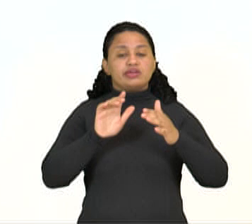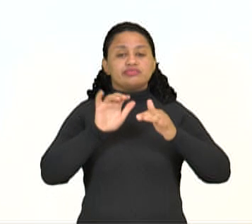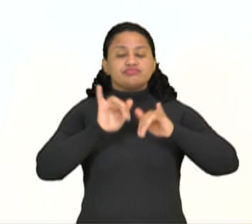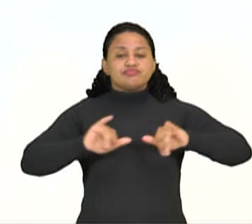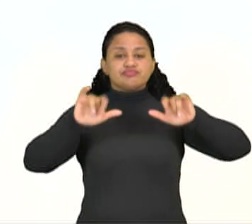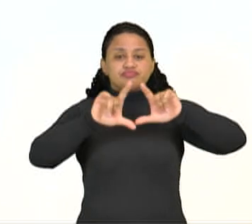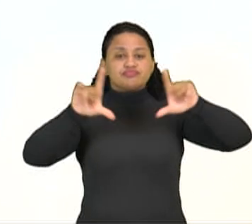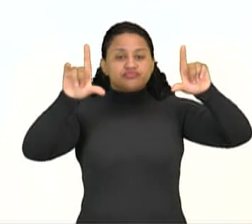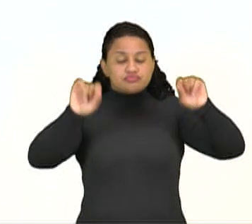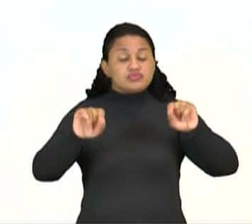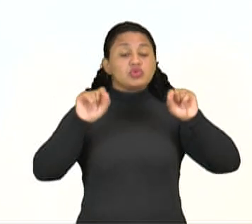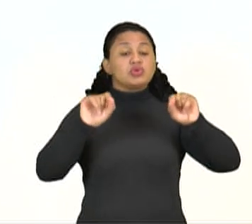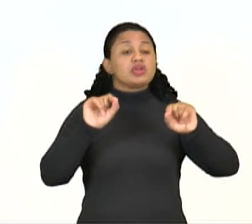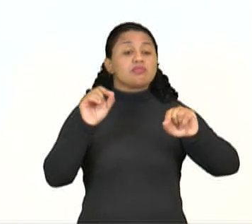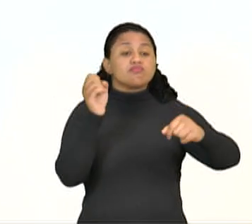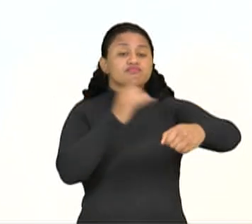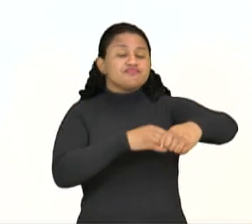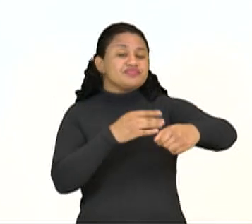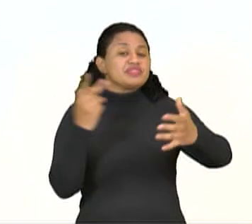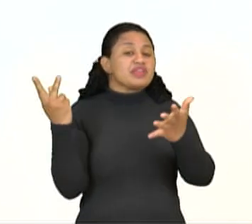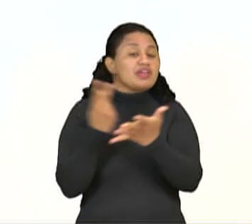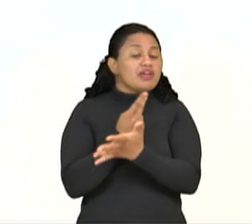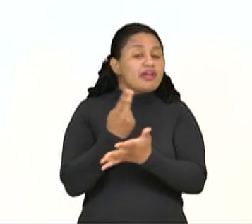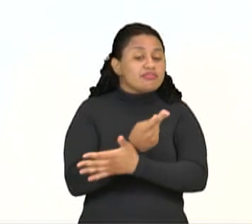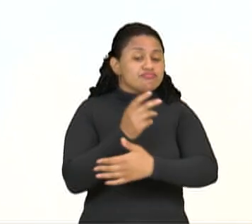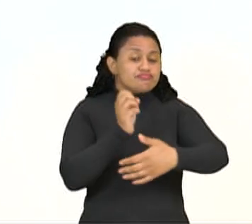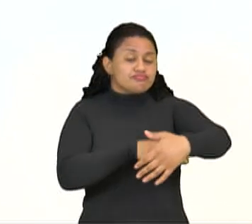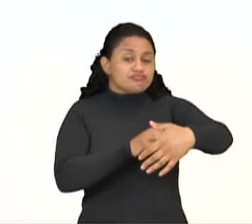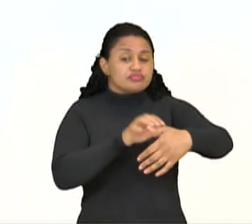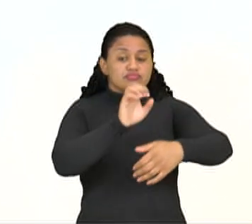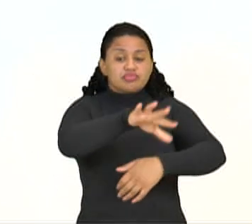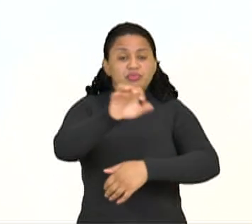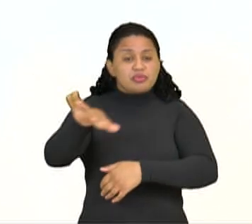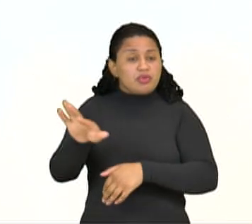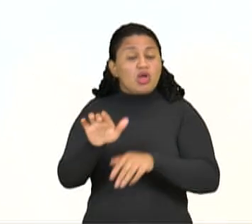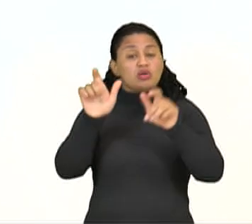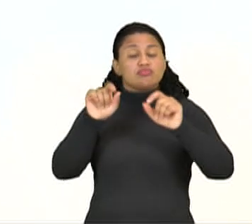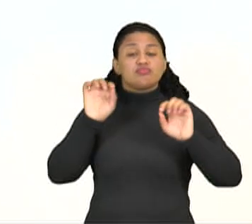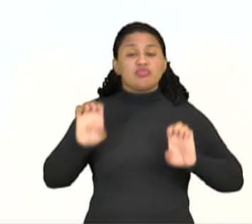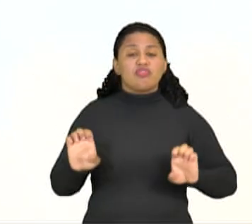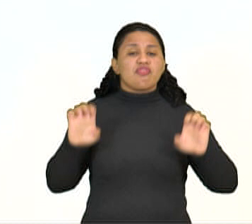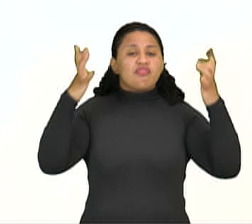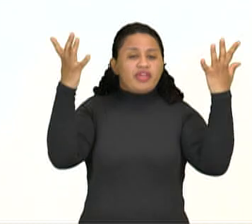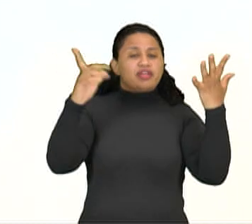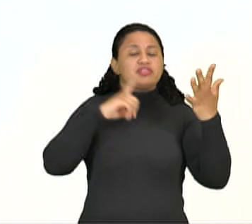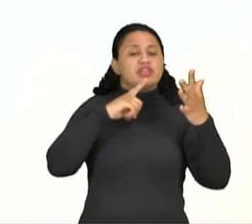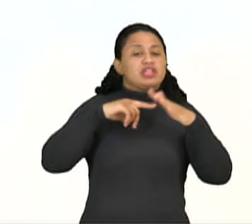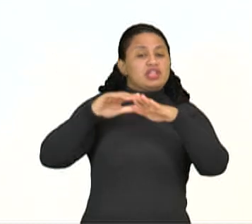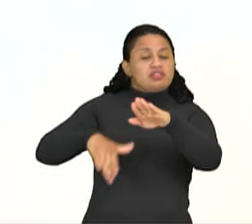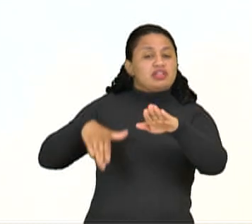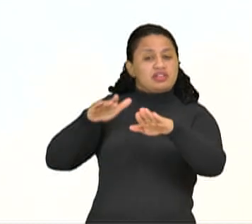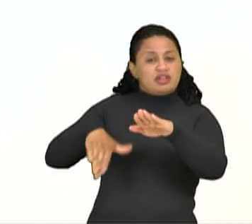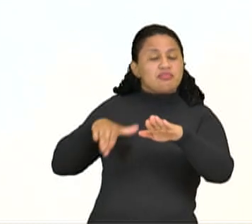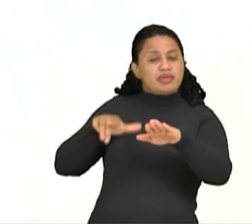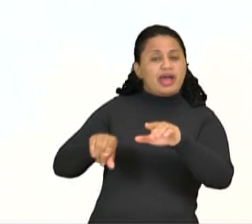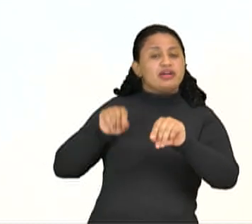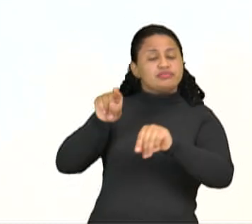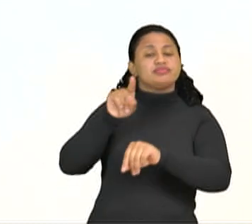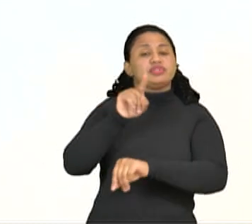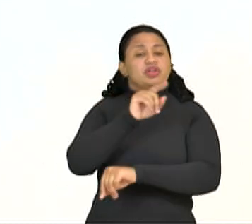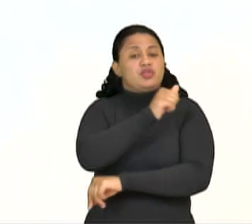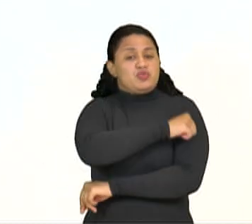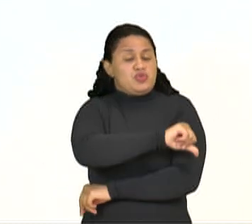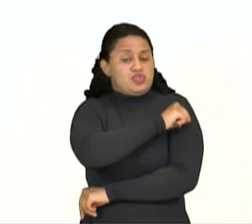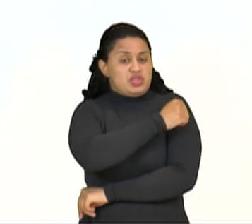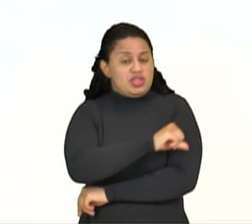de descarte incorreto de lixo em um grande evento realizado em uma praia de Copacabana, bairro do